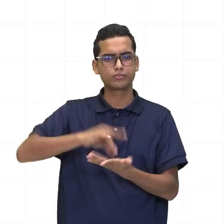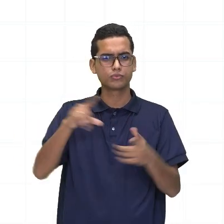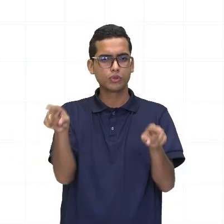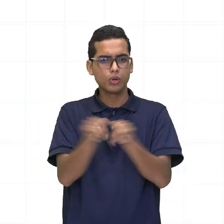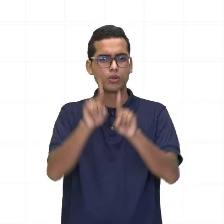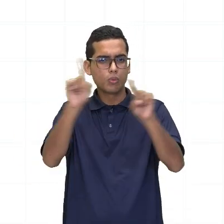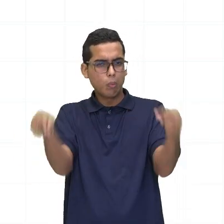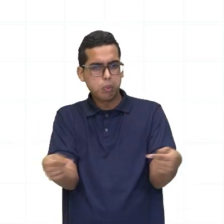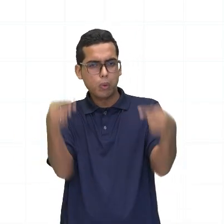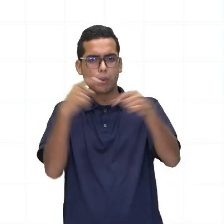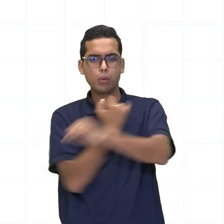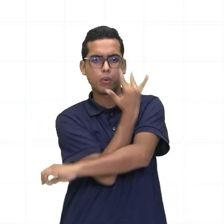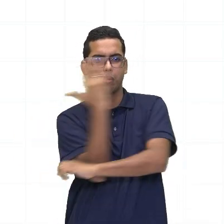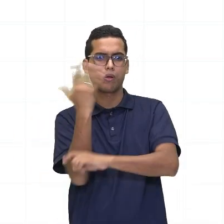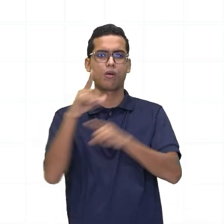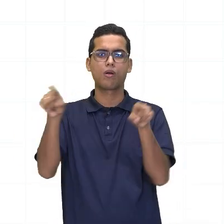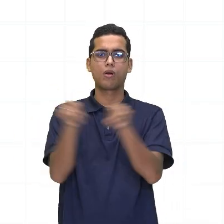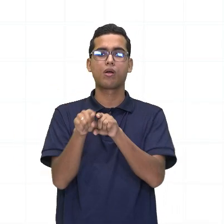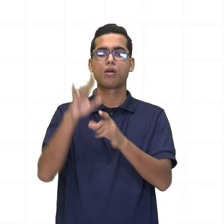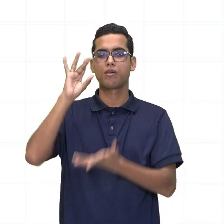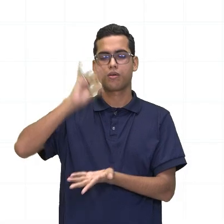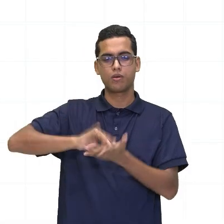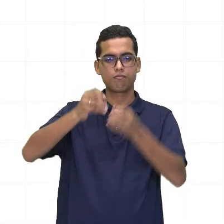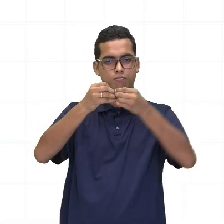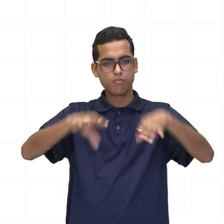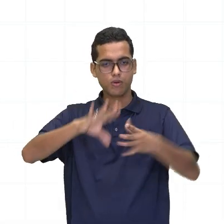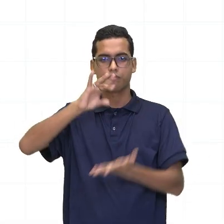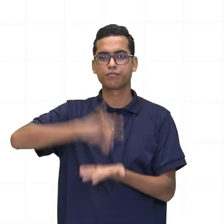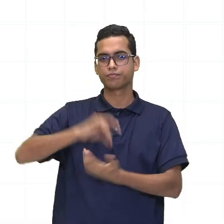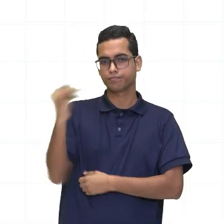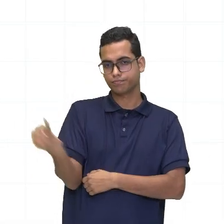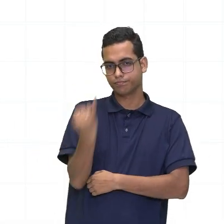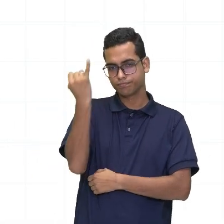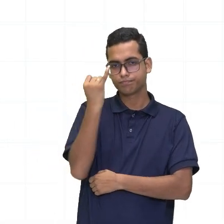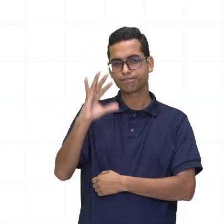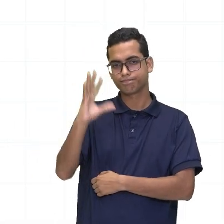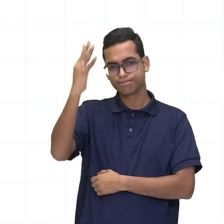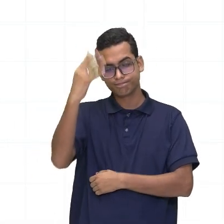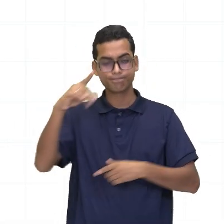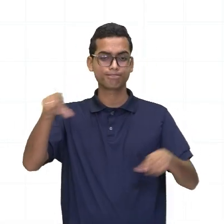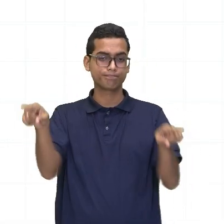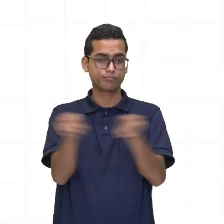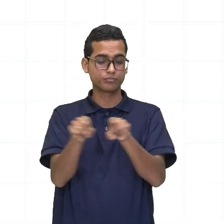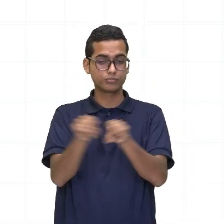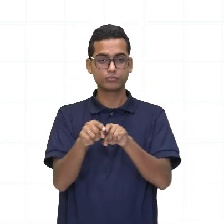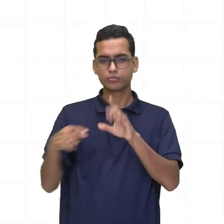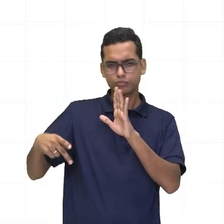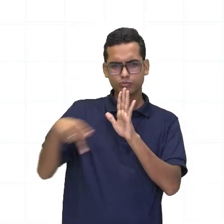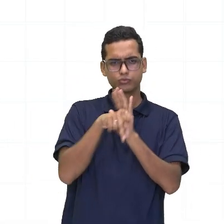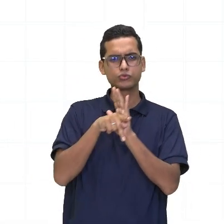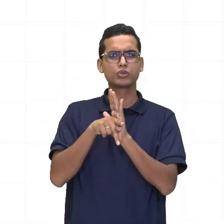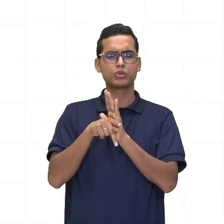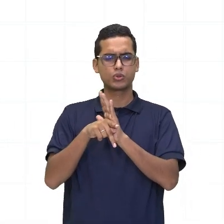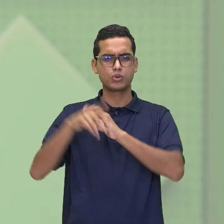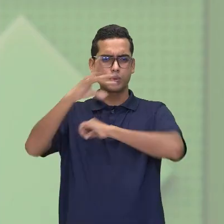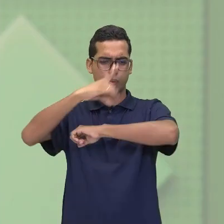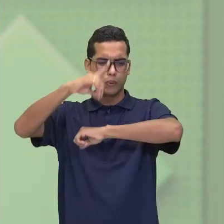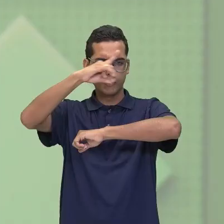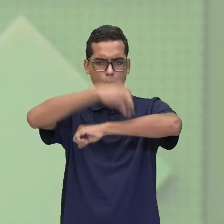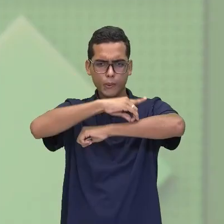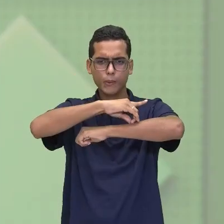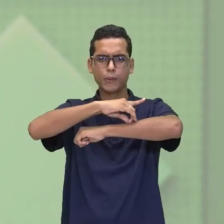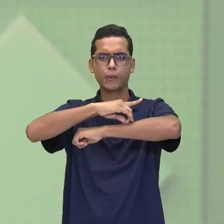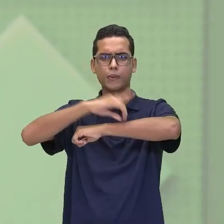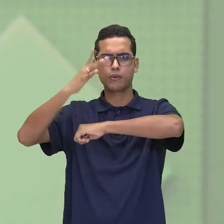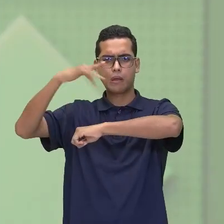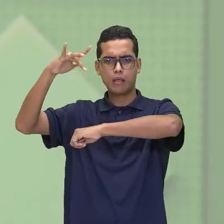das doenças nos últimos anos. Só para você ter um exemplo, gente, no caso da dengue, muitas vezes aqueles mosquitos, né? O